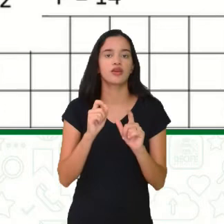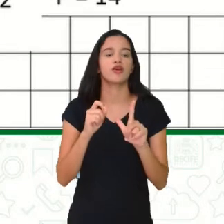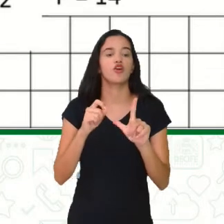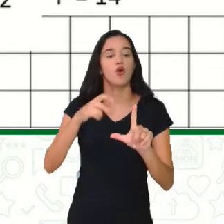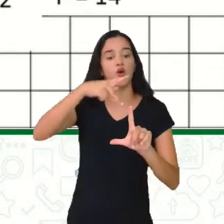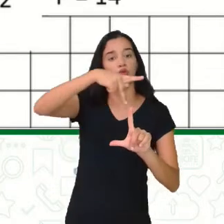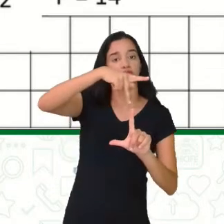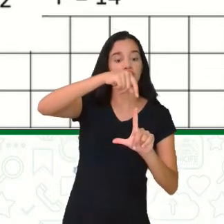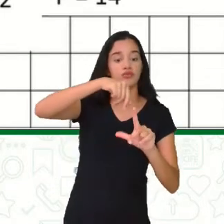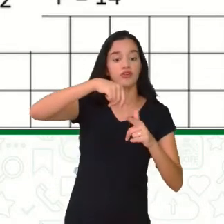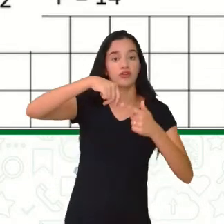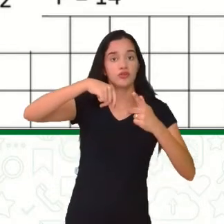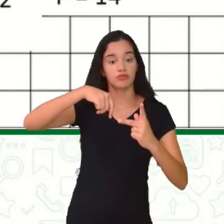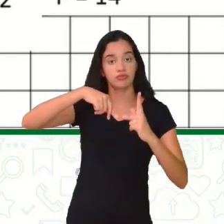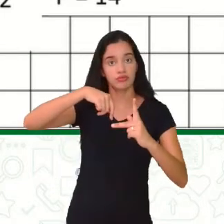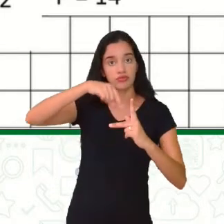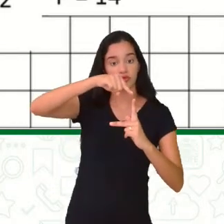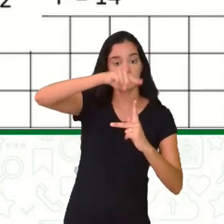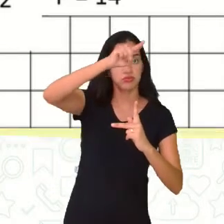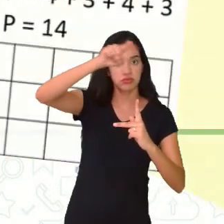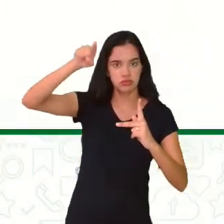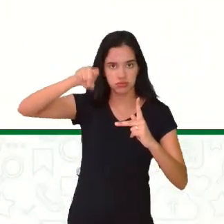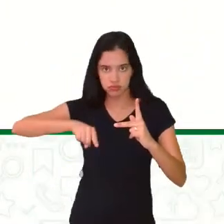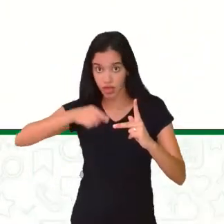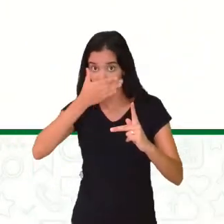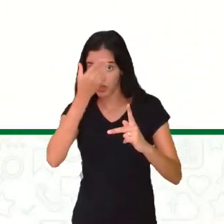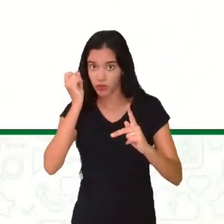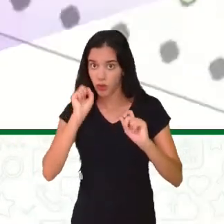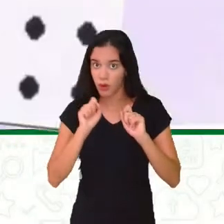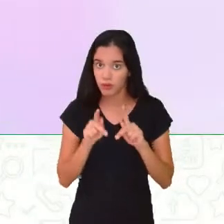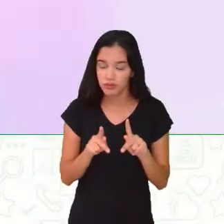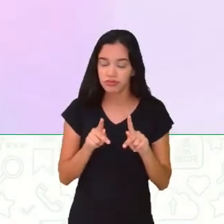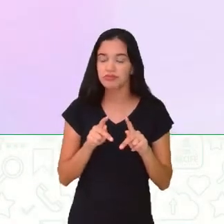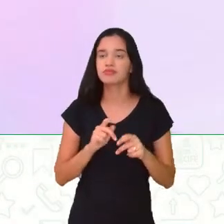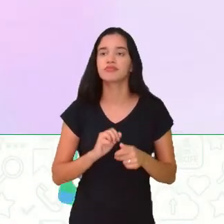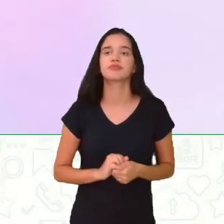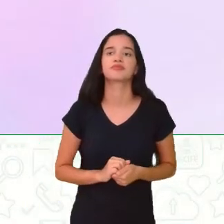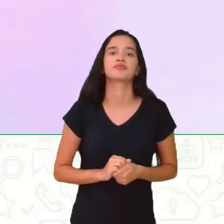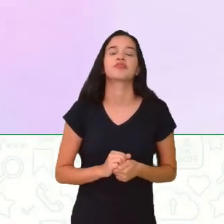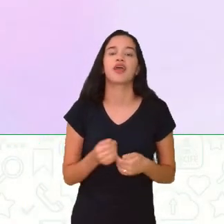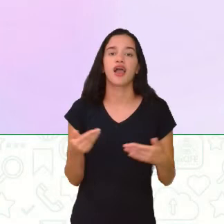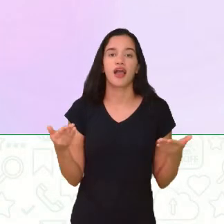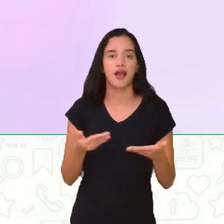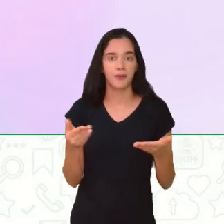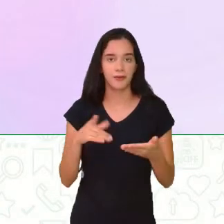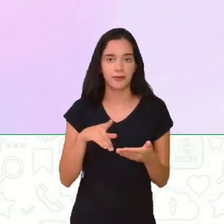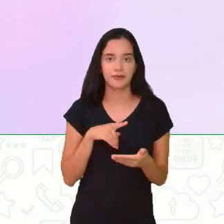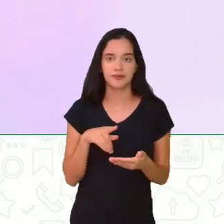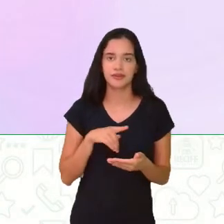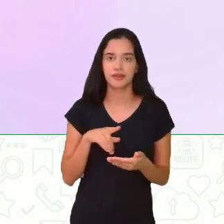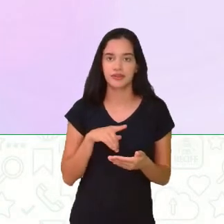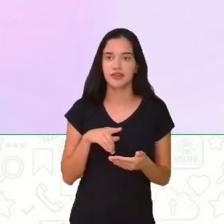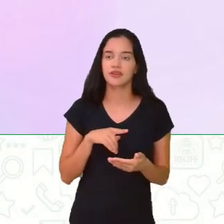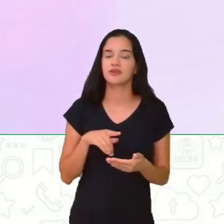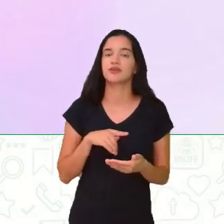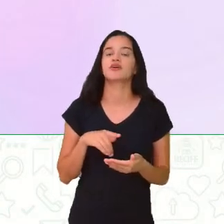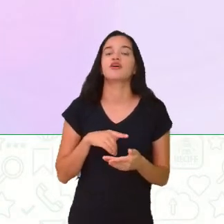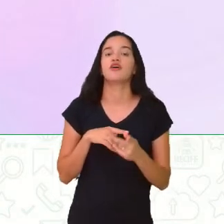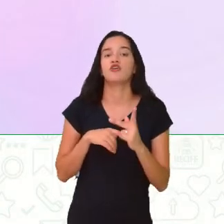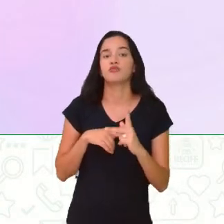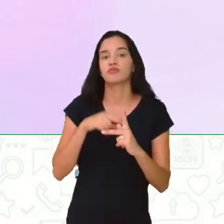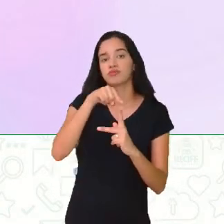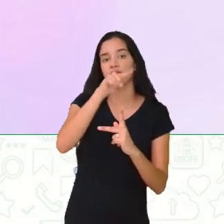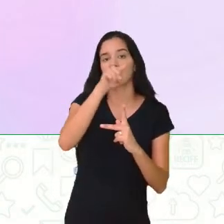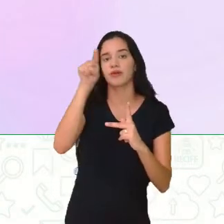que procuramos, tá certo? Não esqueçam. E aí, eu tenho que esse perímetro